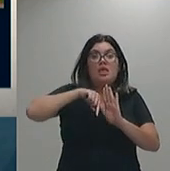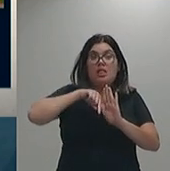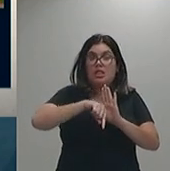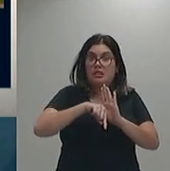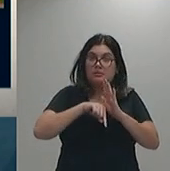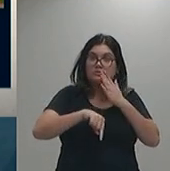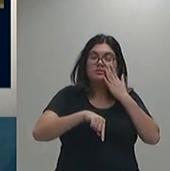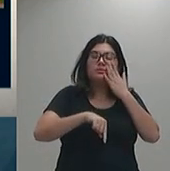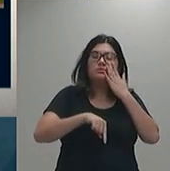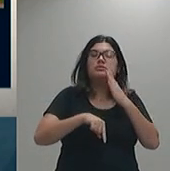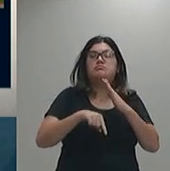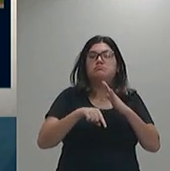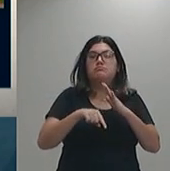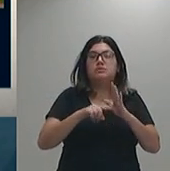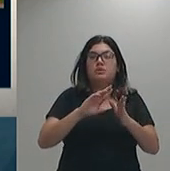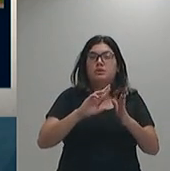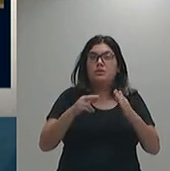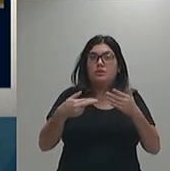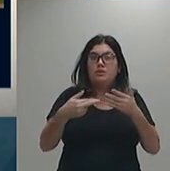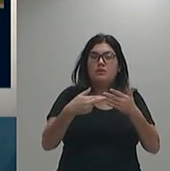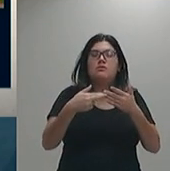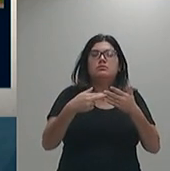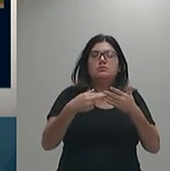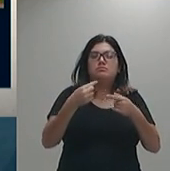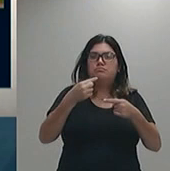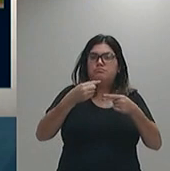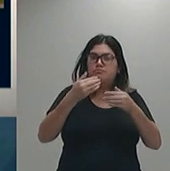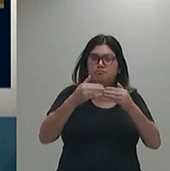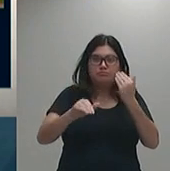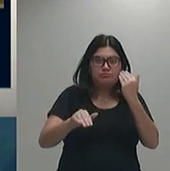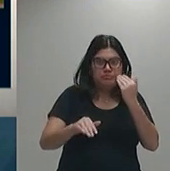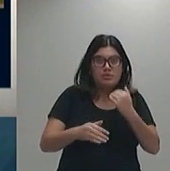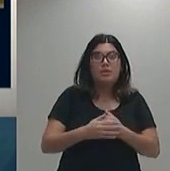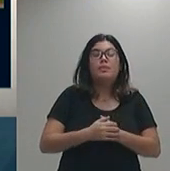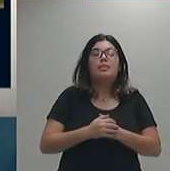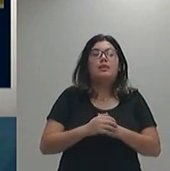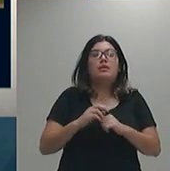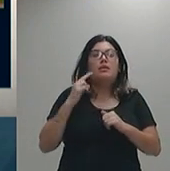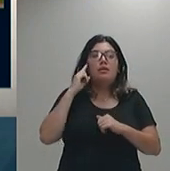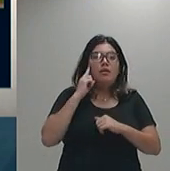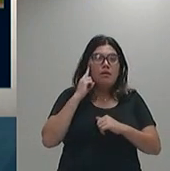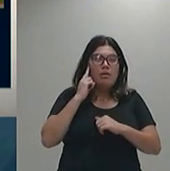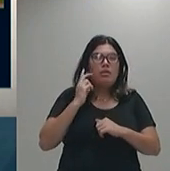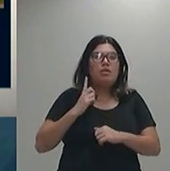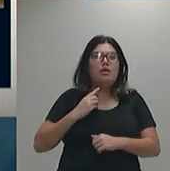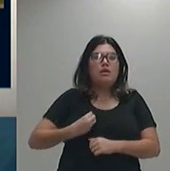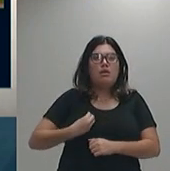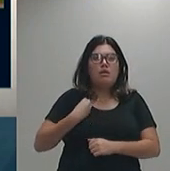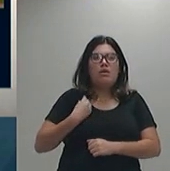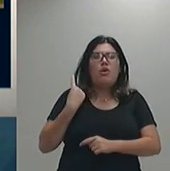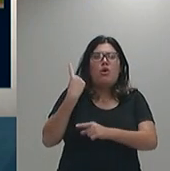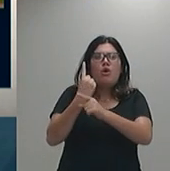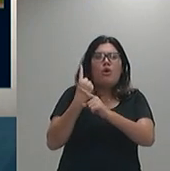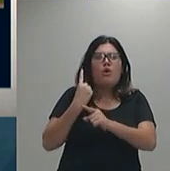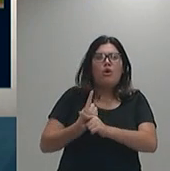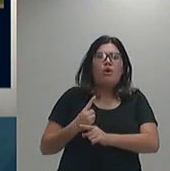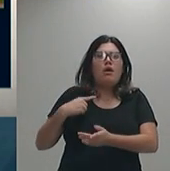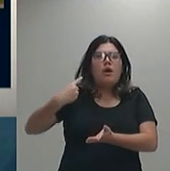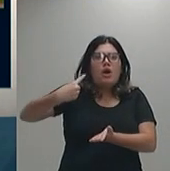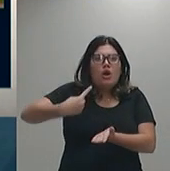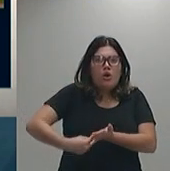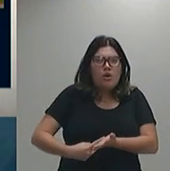estranhamente rebati isso na hipótese em exame verifica-se que o acórdão rescindendo